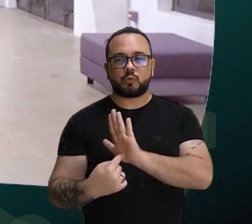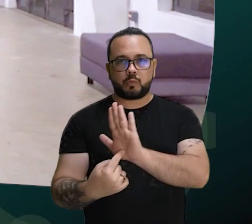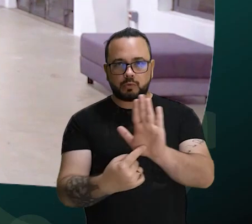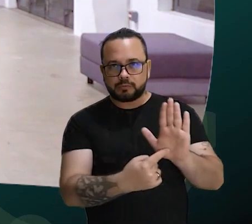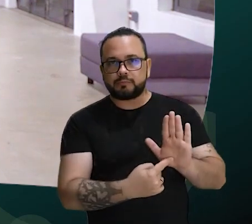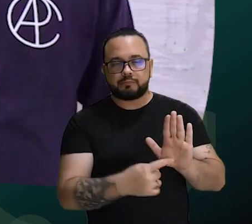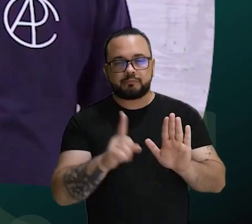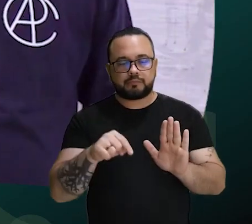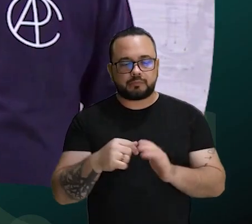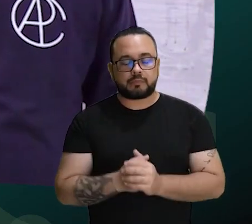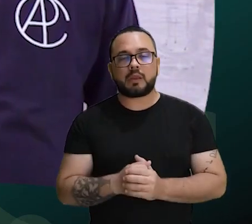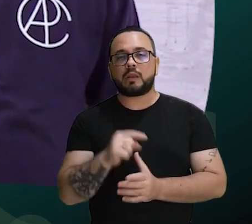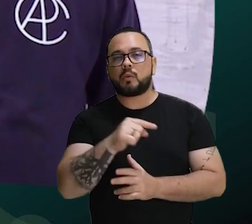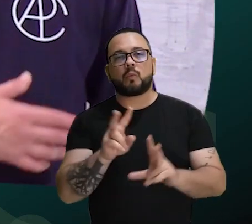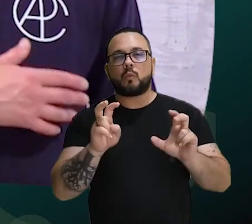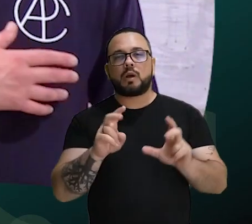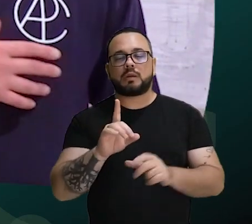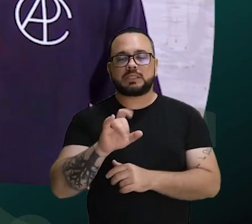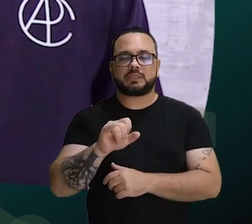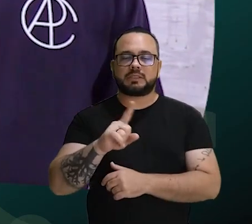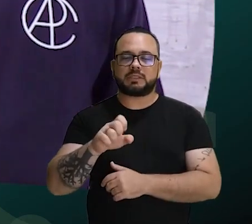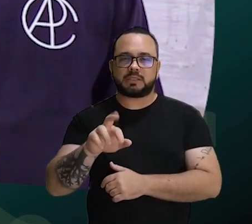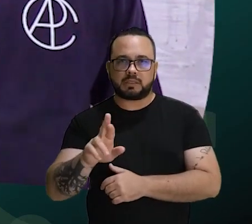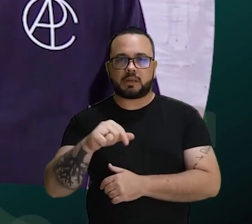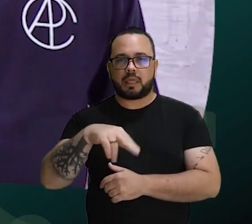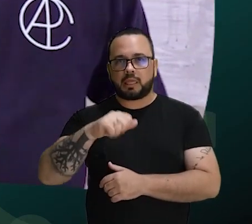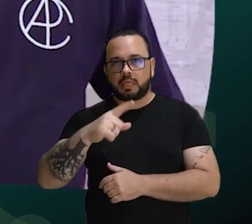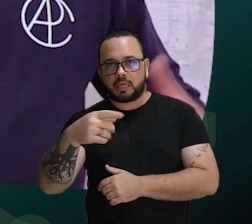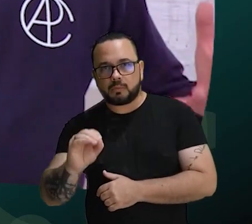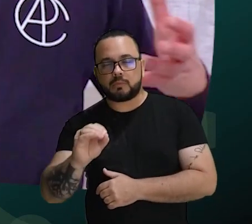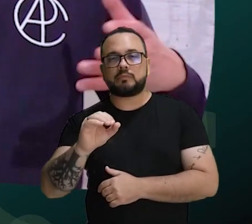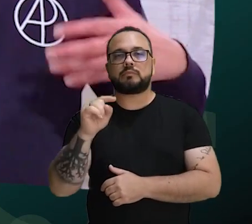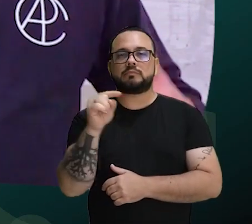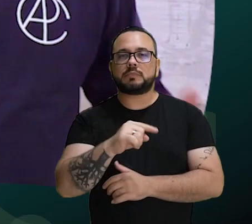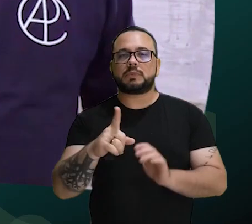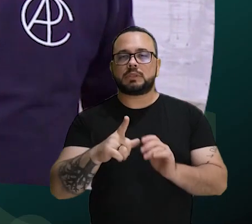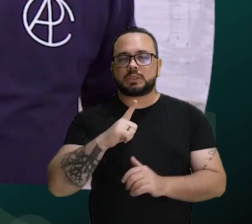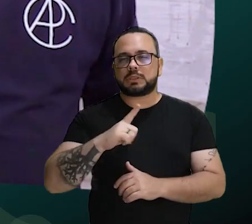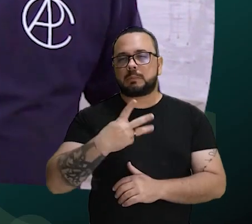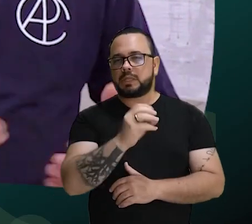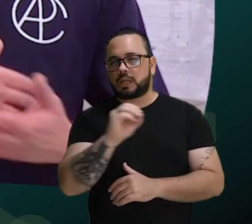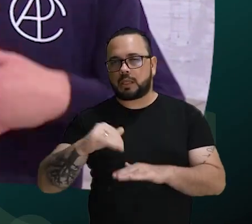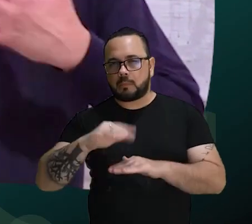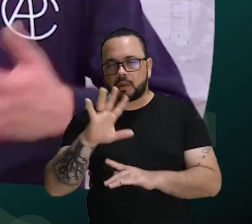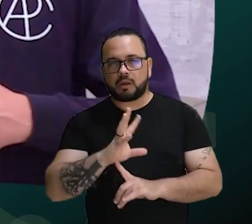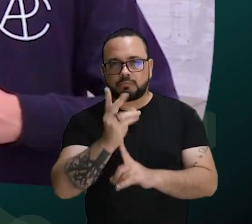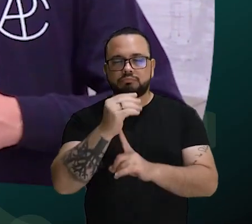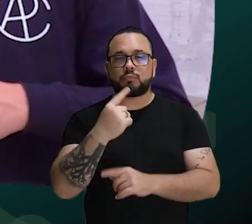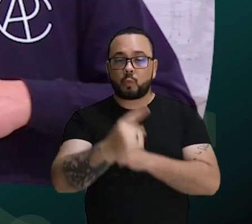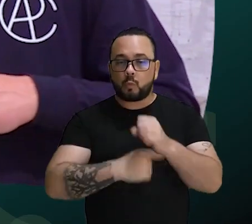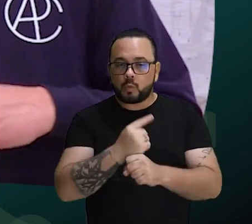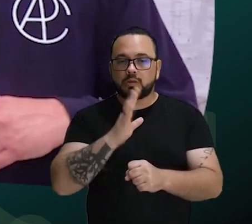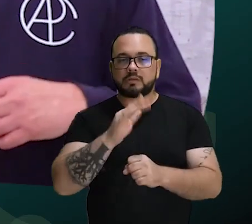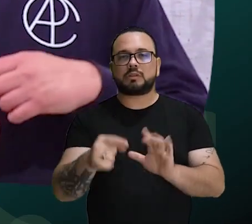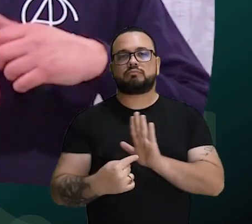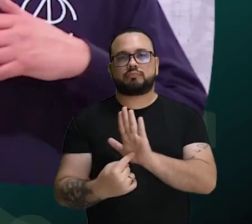que foi uma exposição que se chamou Dizer Não, que envolveu mais de 50 artistas e que foi a exposição que inaugurou o espaço. E agora a gente também está comemorando um